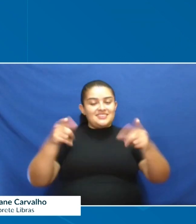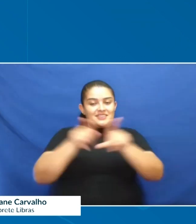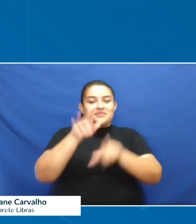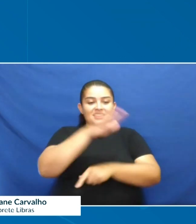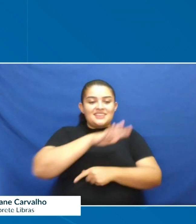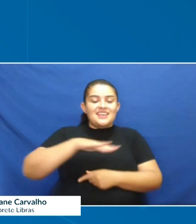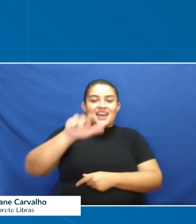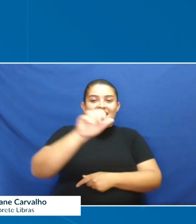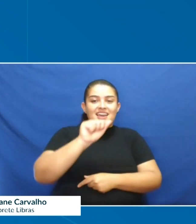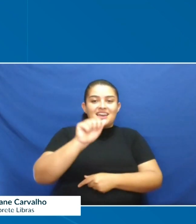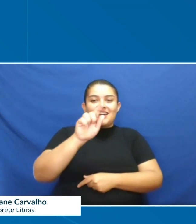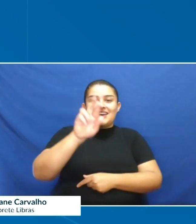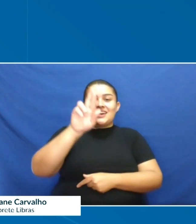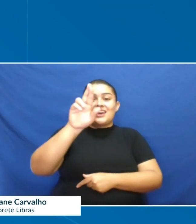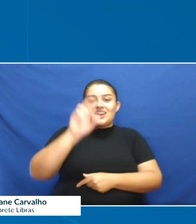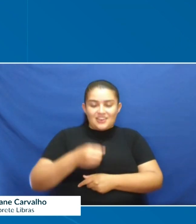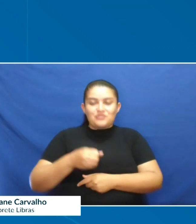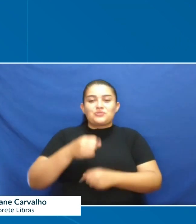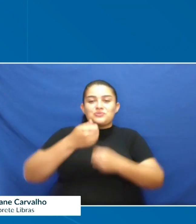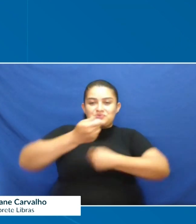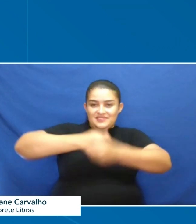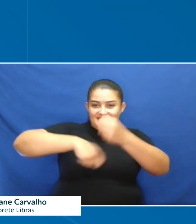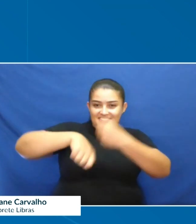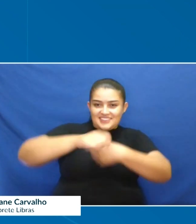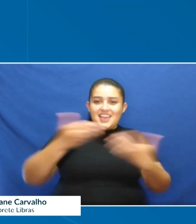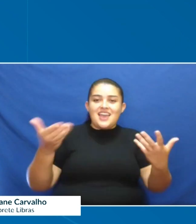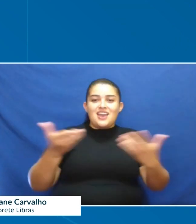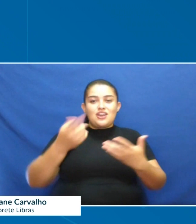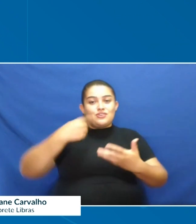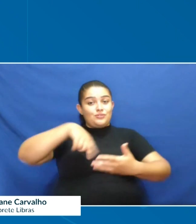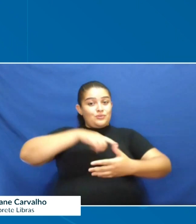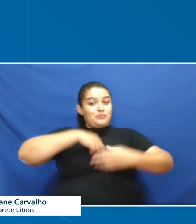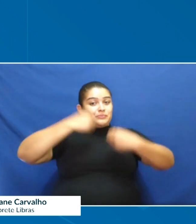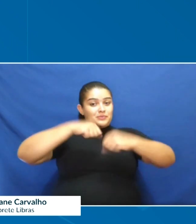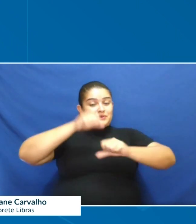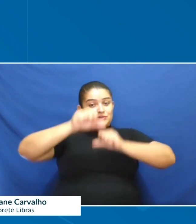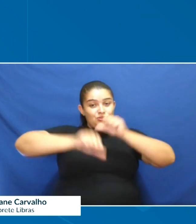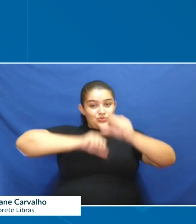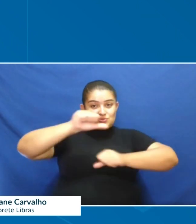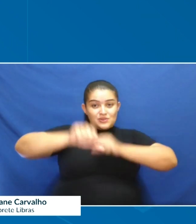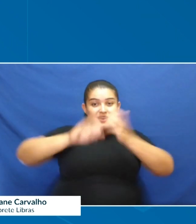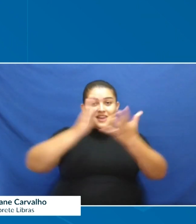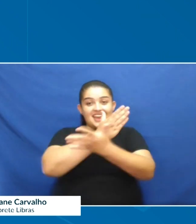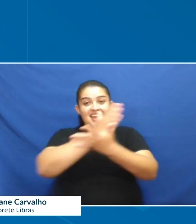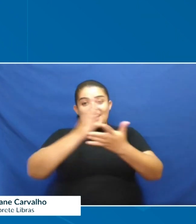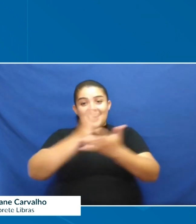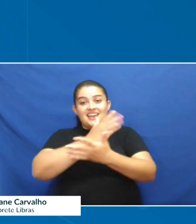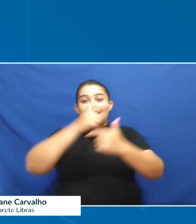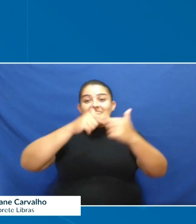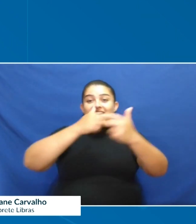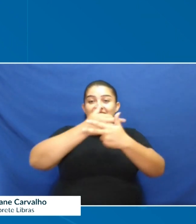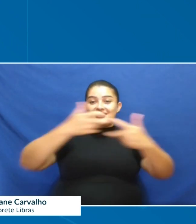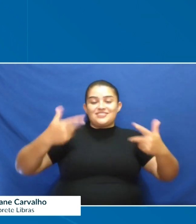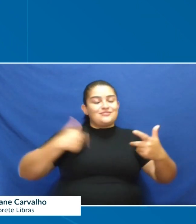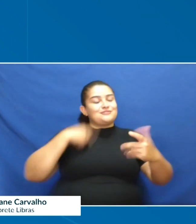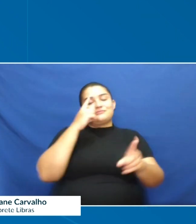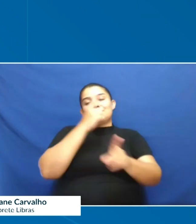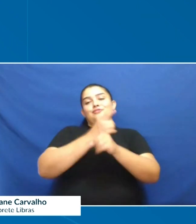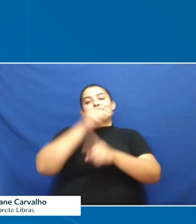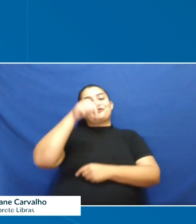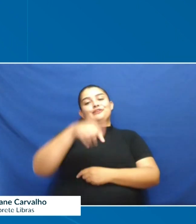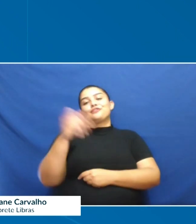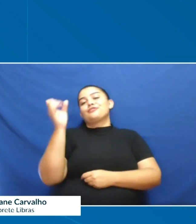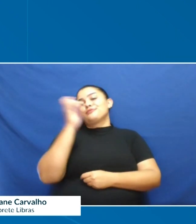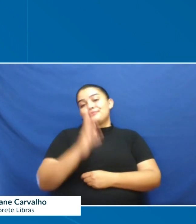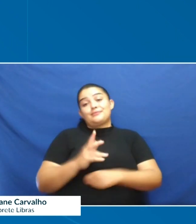principal matéria-prima, e aí agora a gente precisou trocar algumas máquinas, e nenhuma a gente encontra aqui no Brasil, todas você tem que